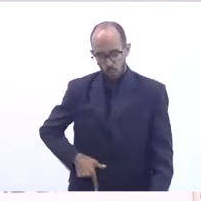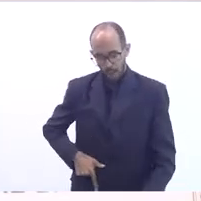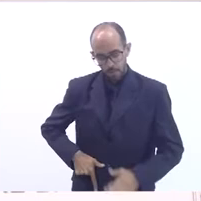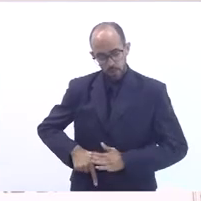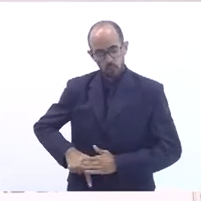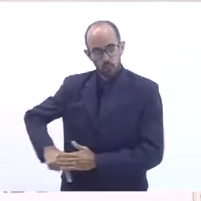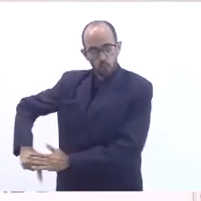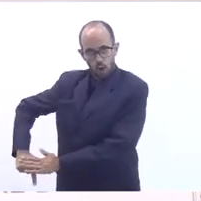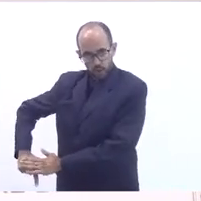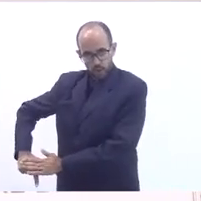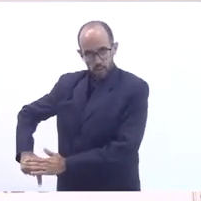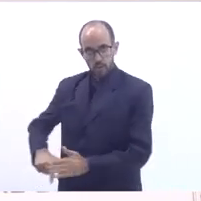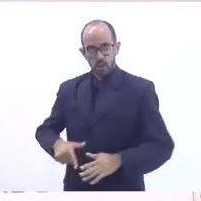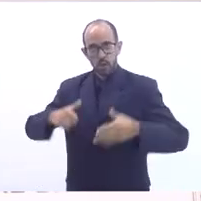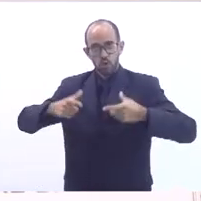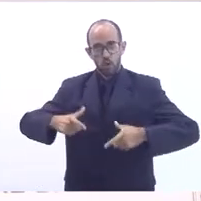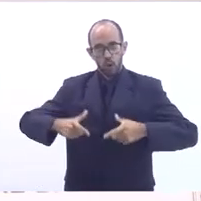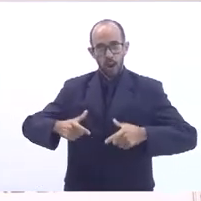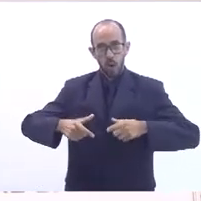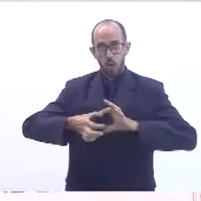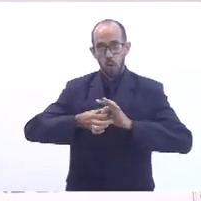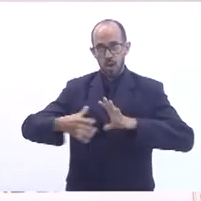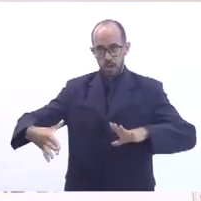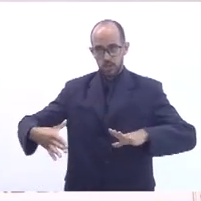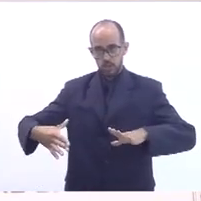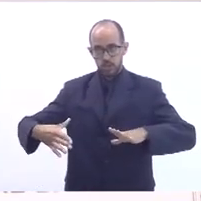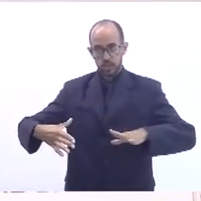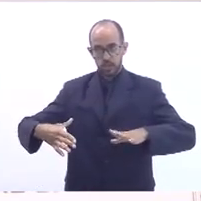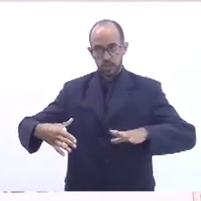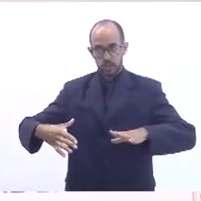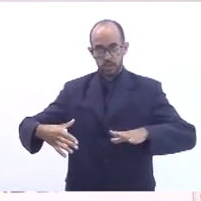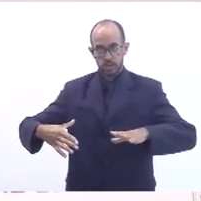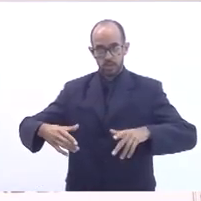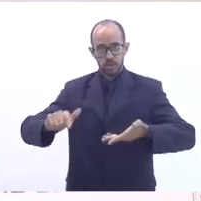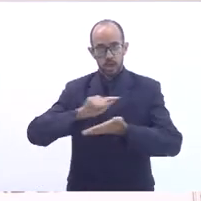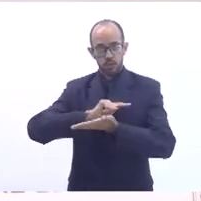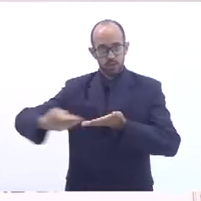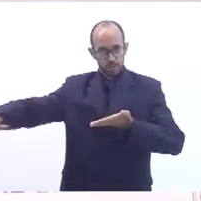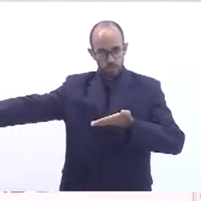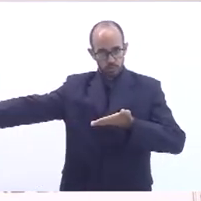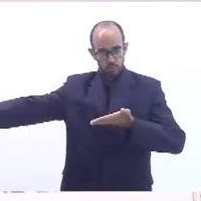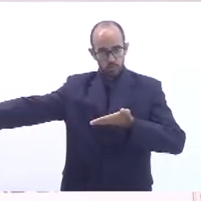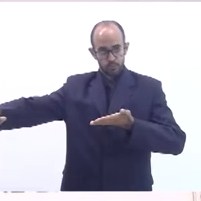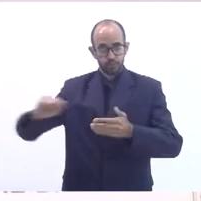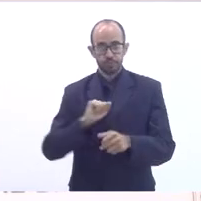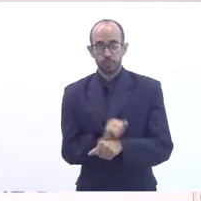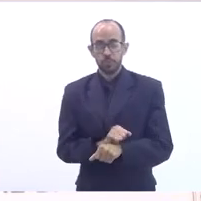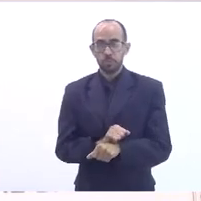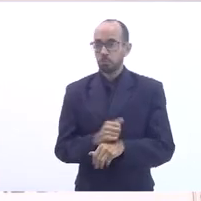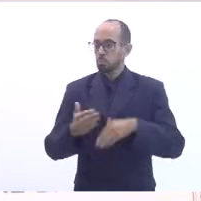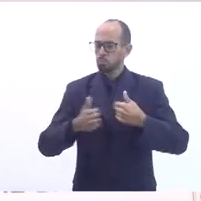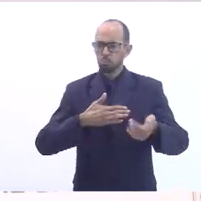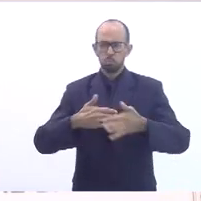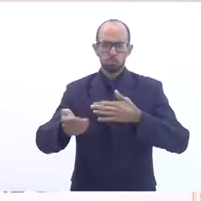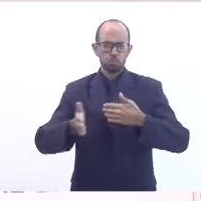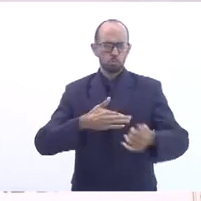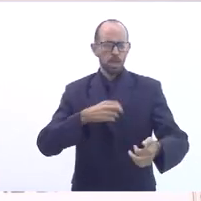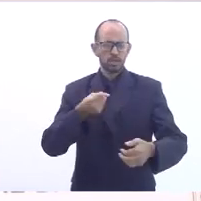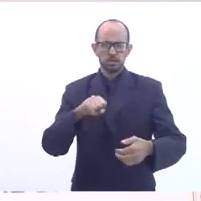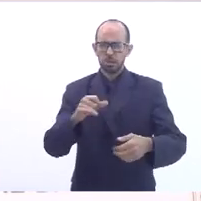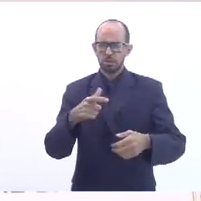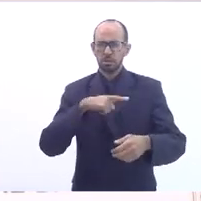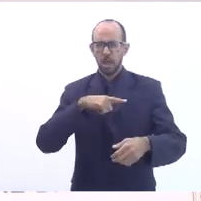porque a federal fala Aberto ao público a daqui a mais Ampla e locais abertos e independentemente de autorização